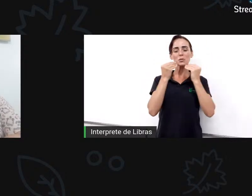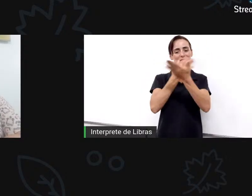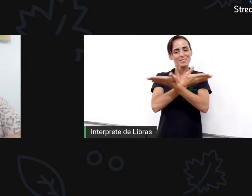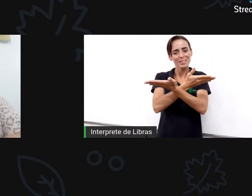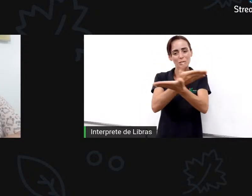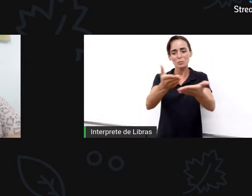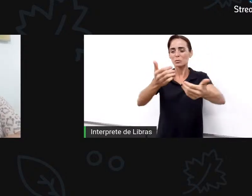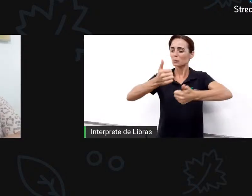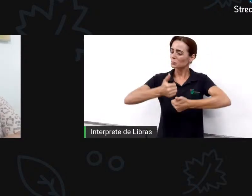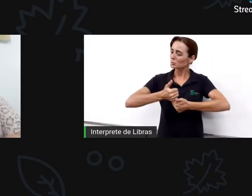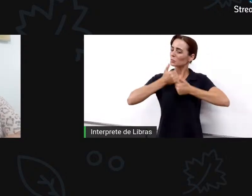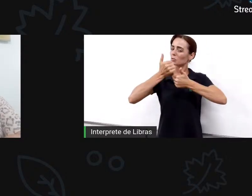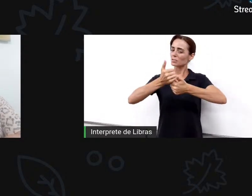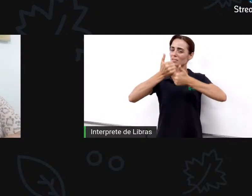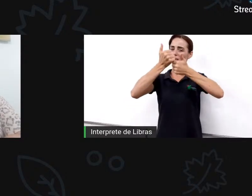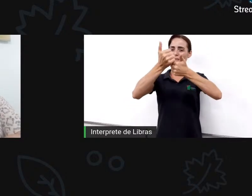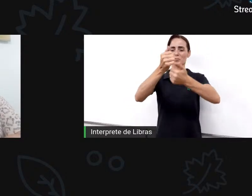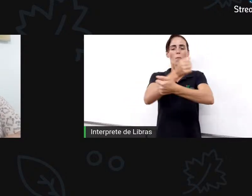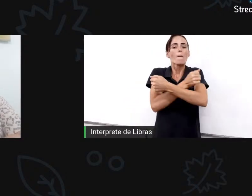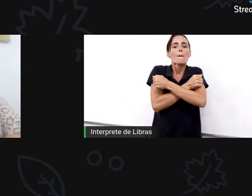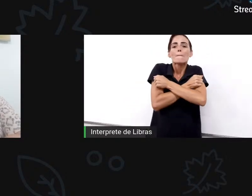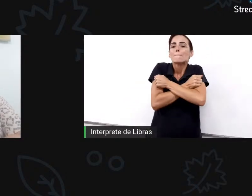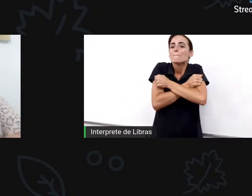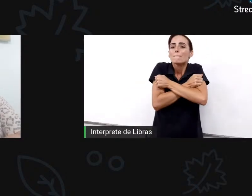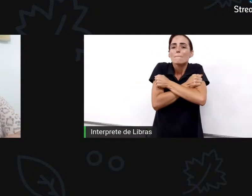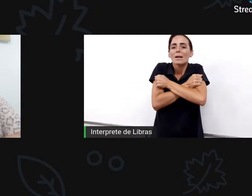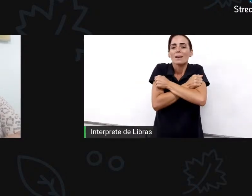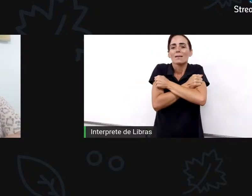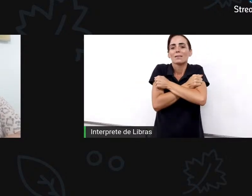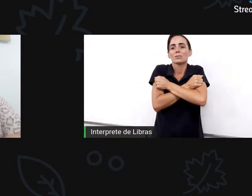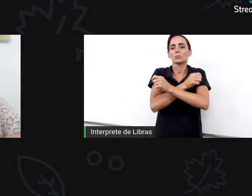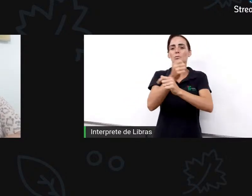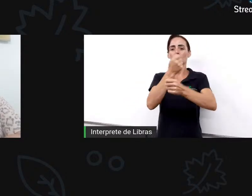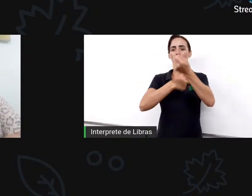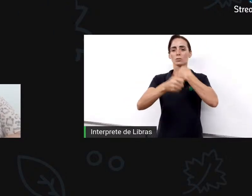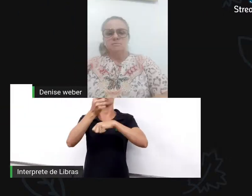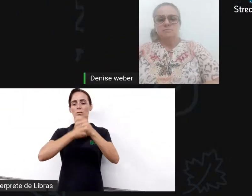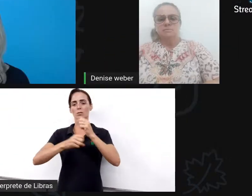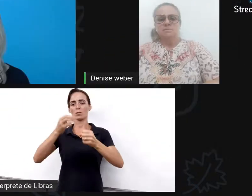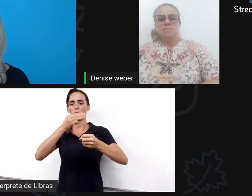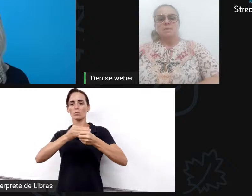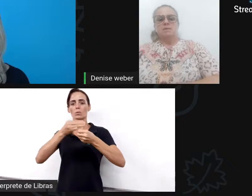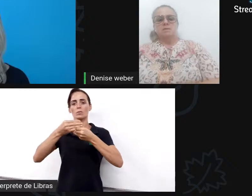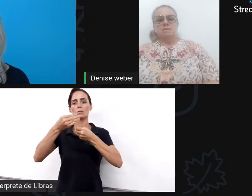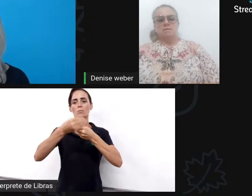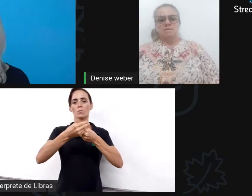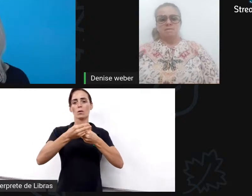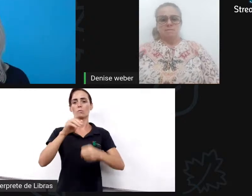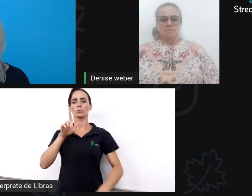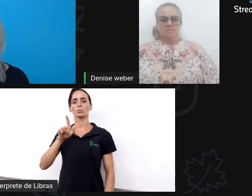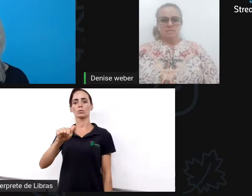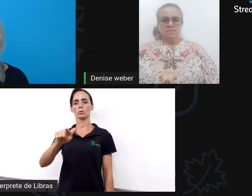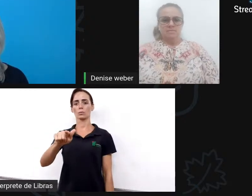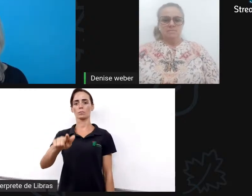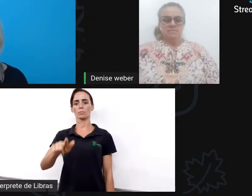sucesso. Um grande abraço da Administração Municipal de Giruá.